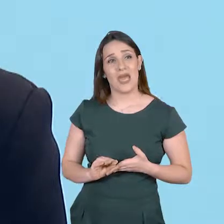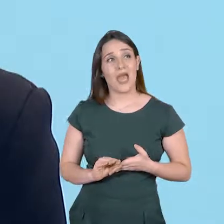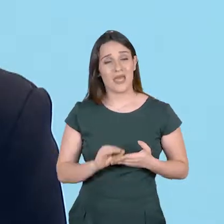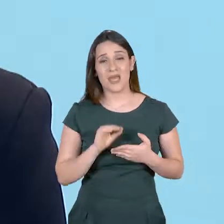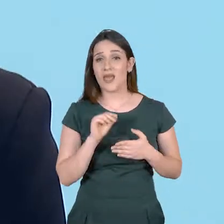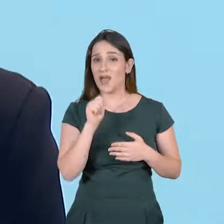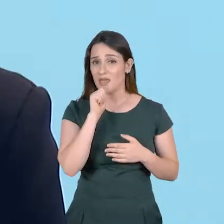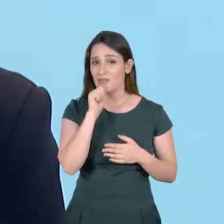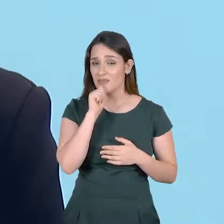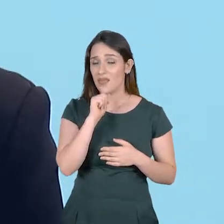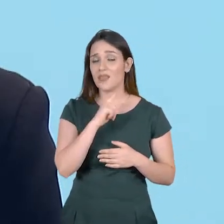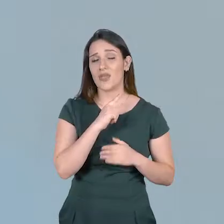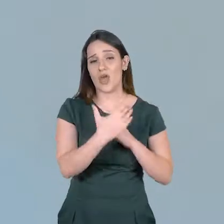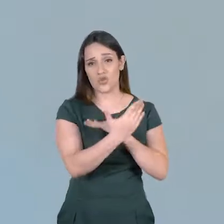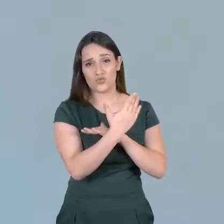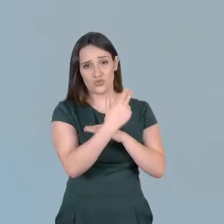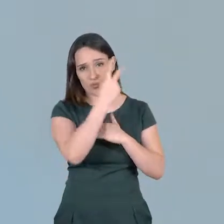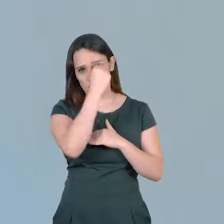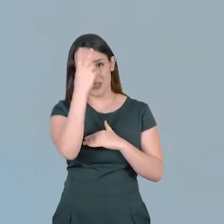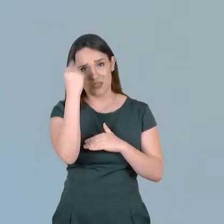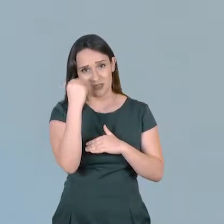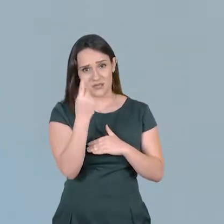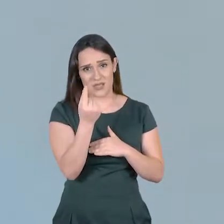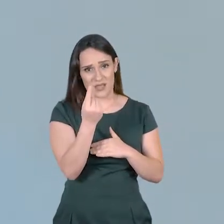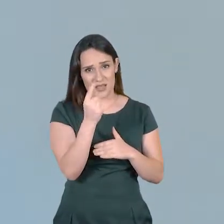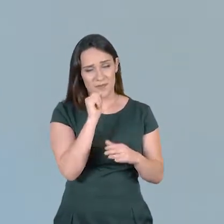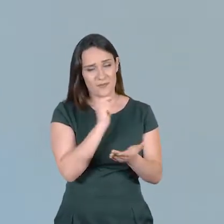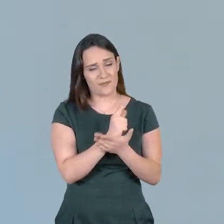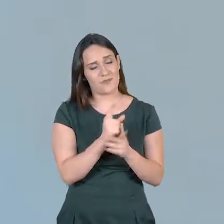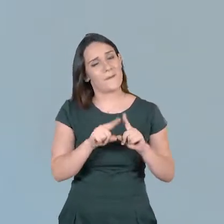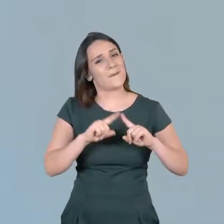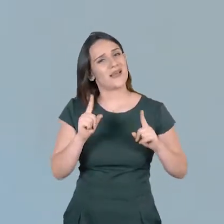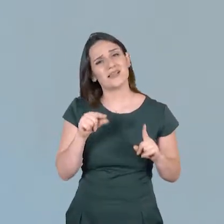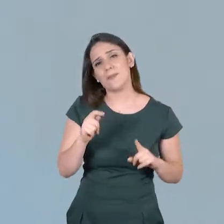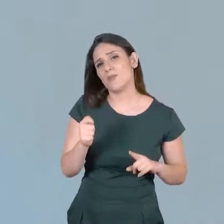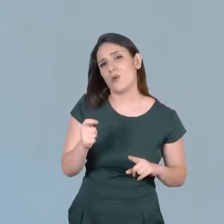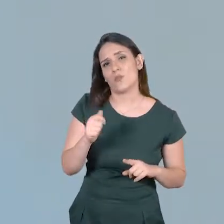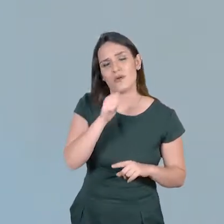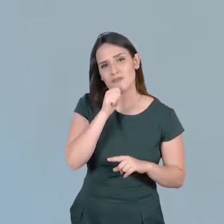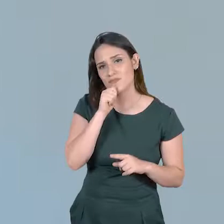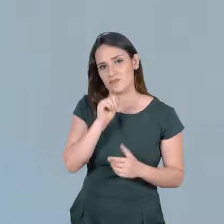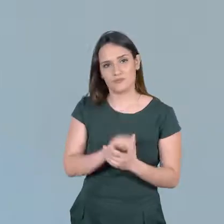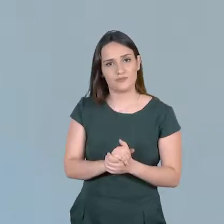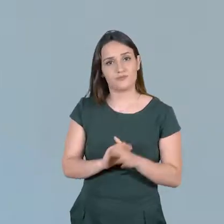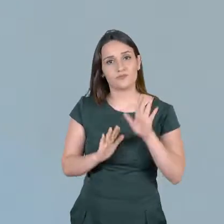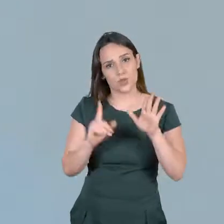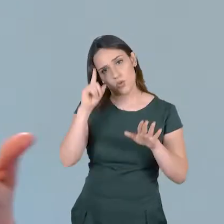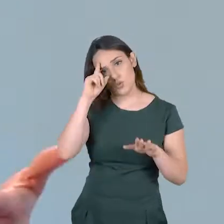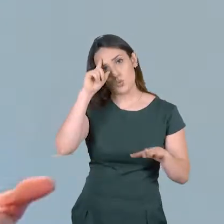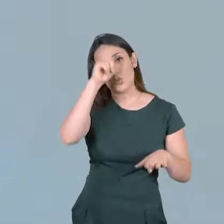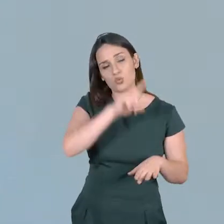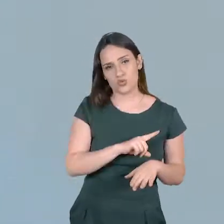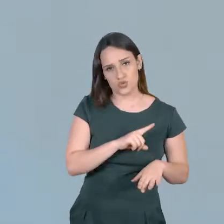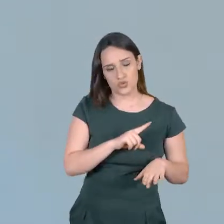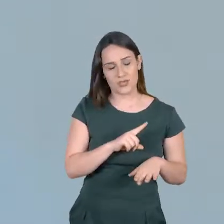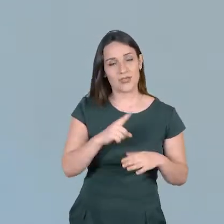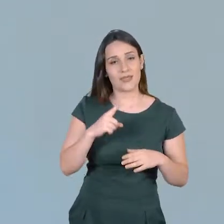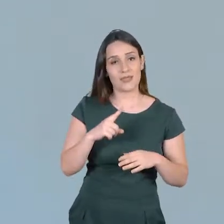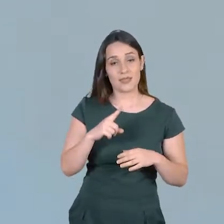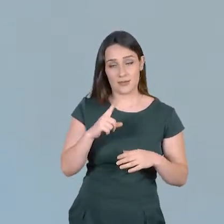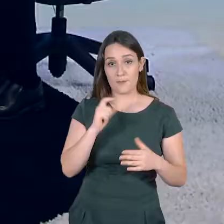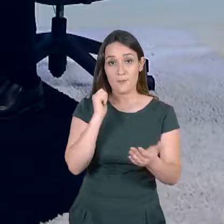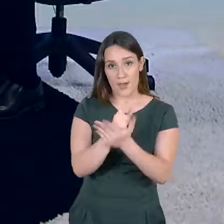federal. Então, no dia de pagamento de benefício, por exemplo, de aposentadoria, é o dia que a cidade fica mais